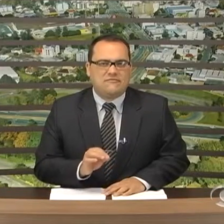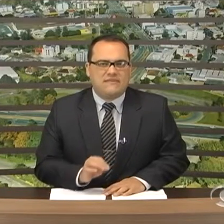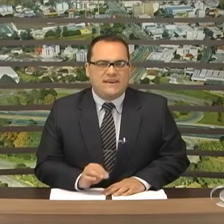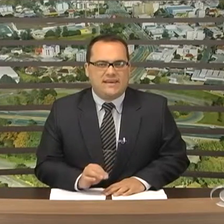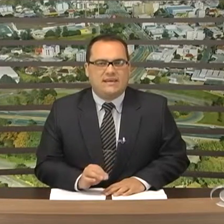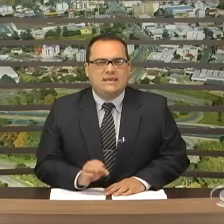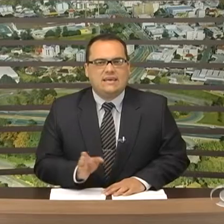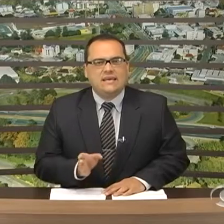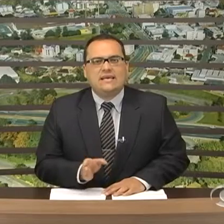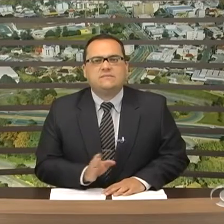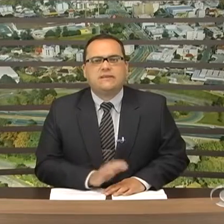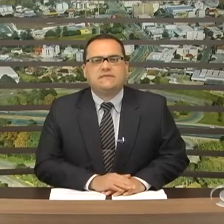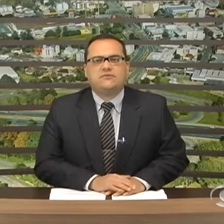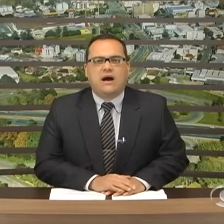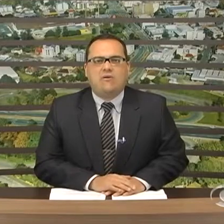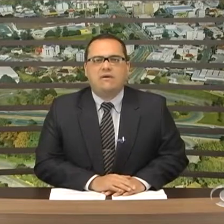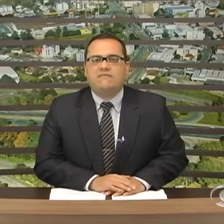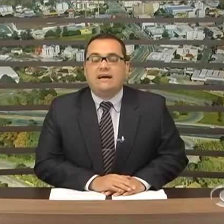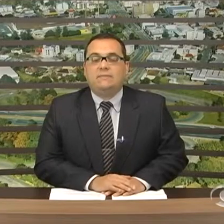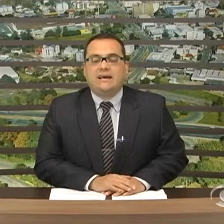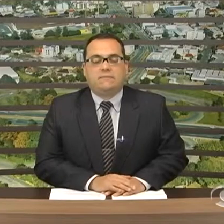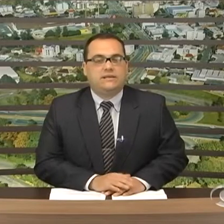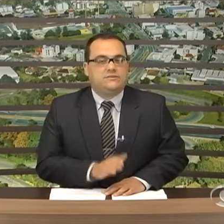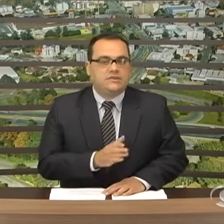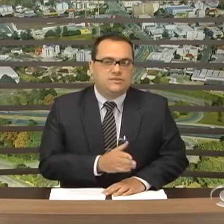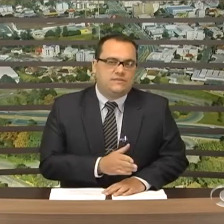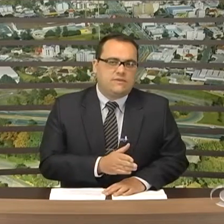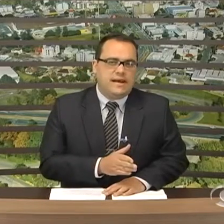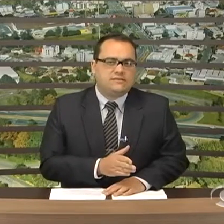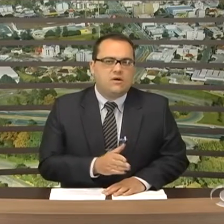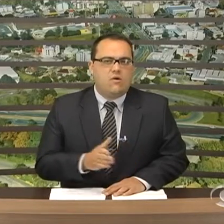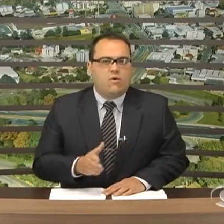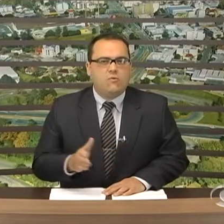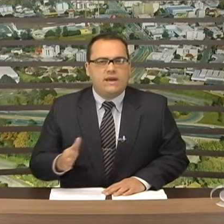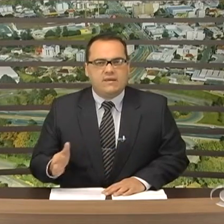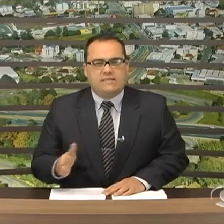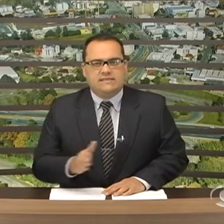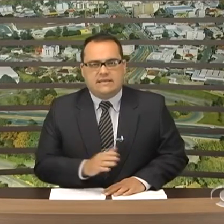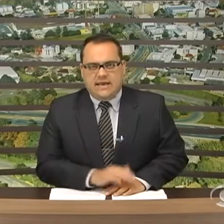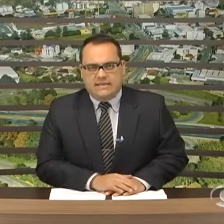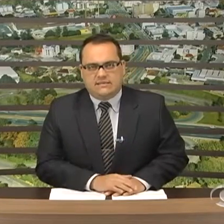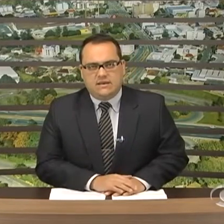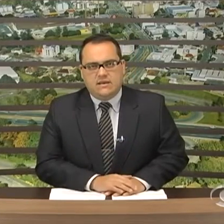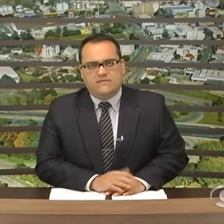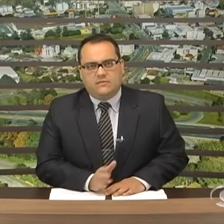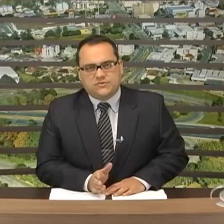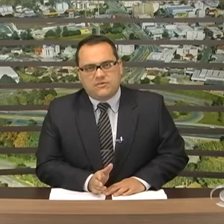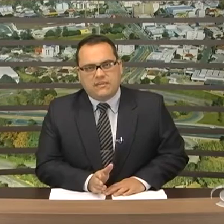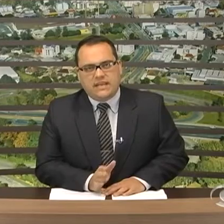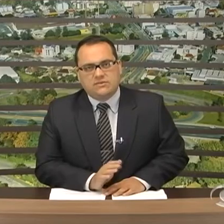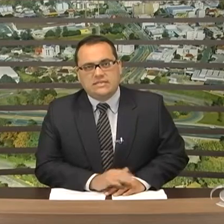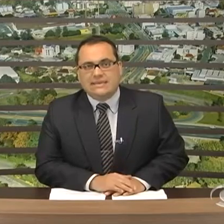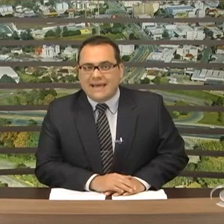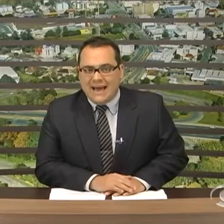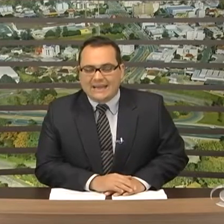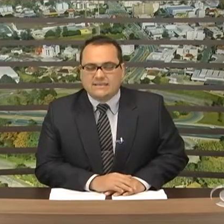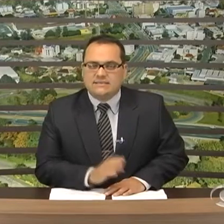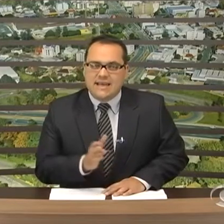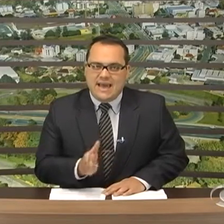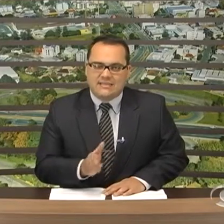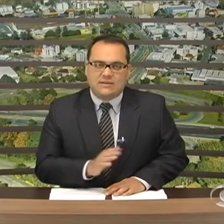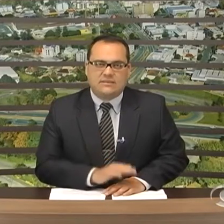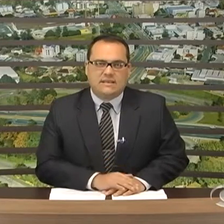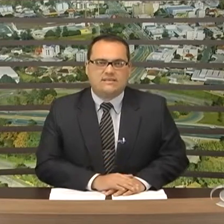segunda-feira e esse percentual vale para planos individuais ou empresariais vamos conferir os detalhes